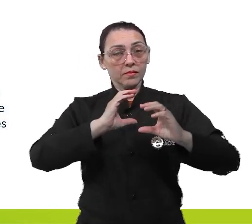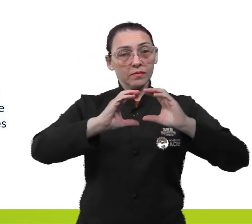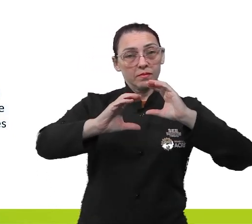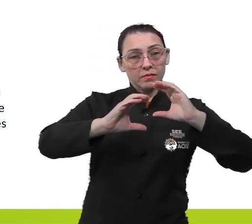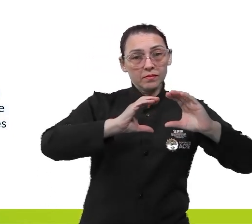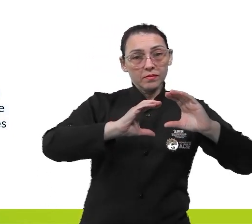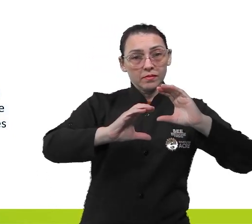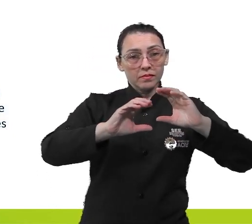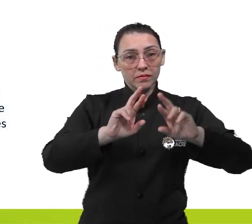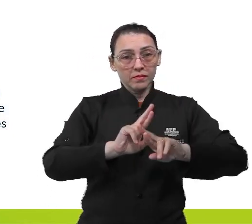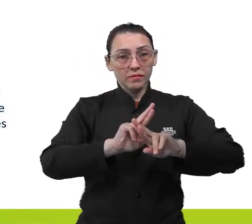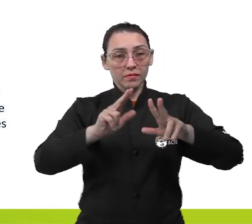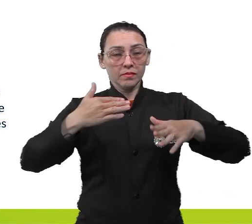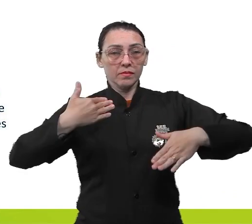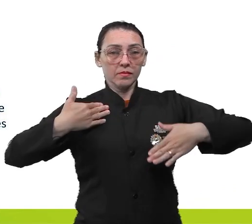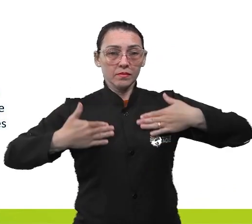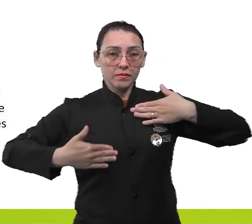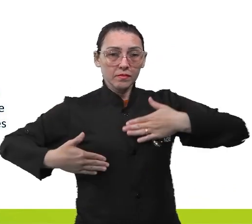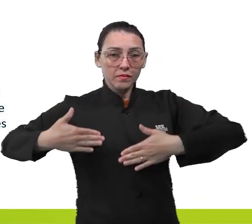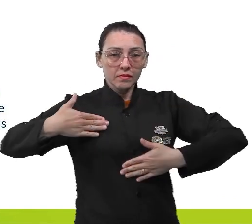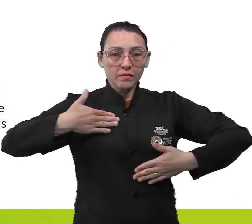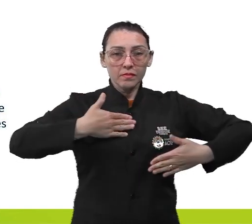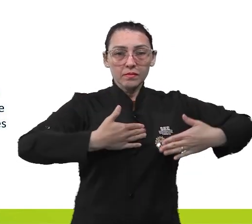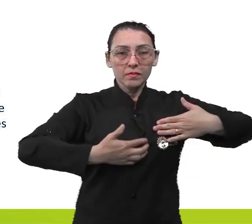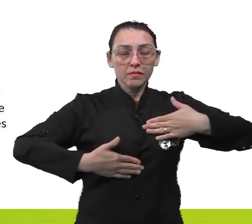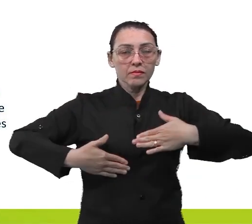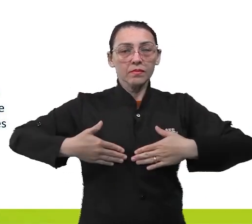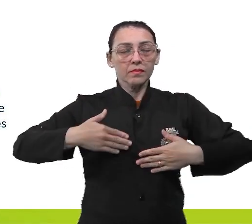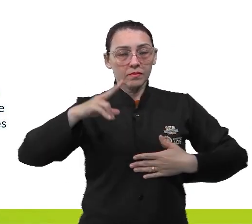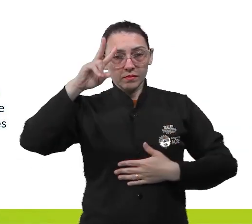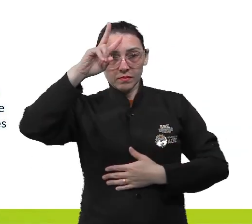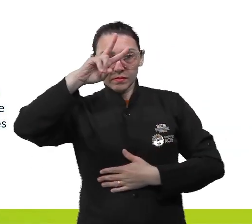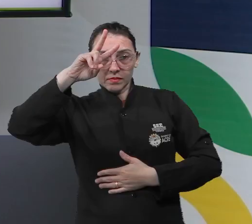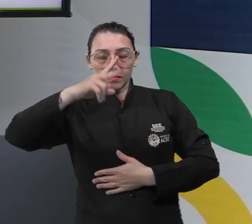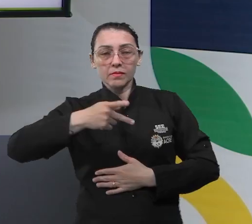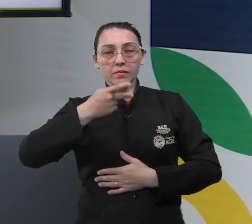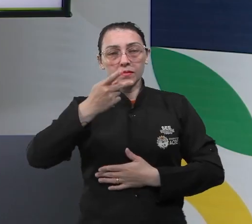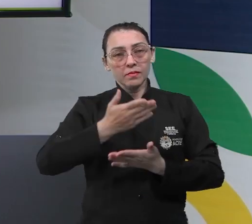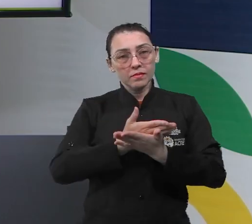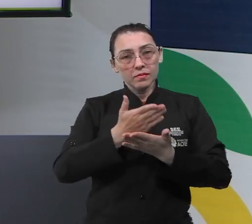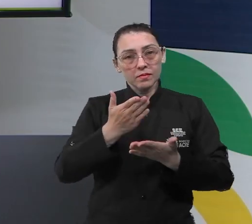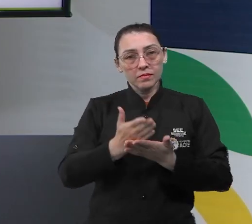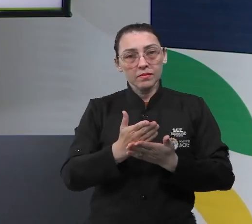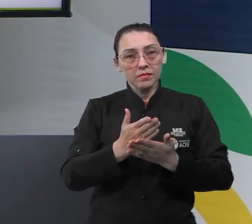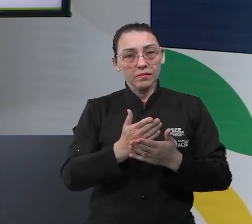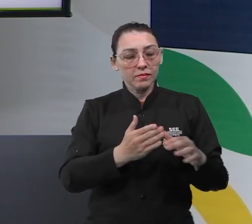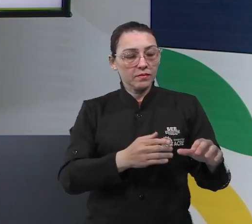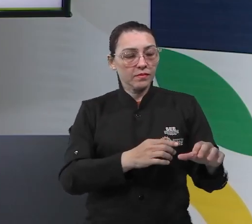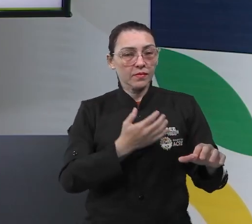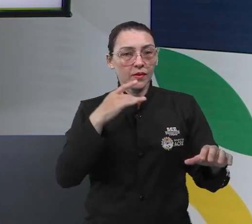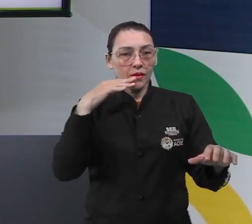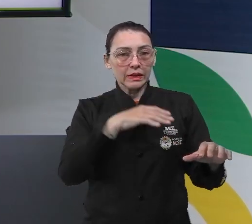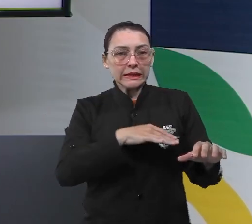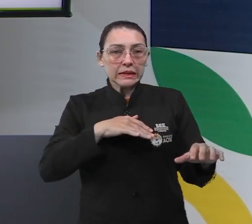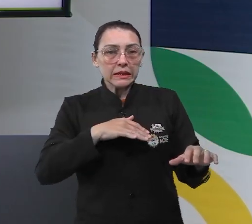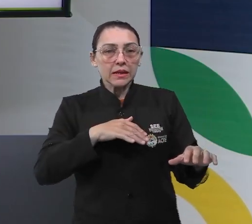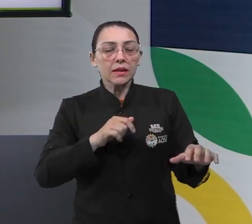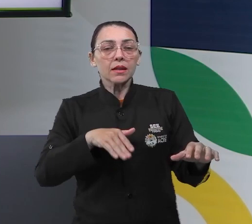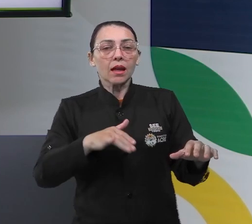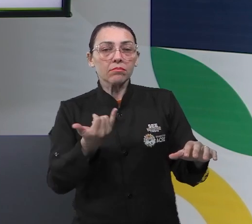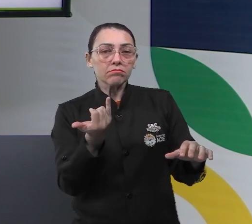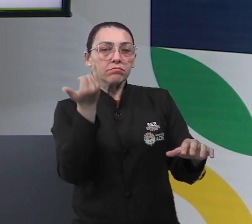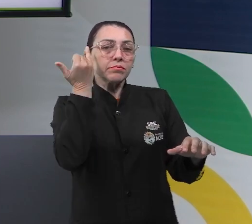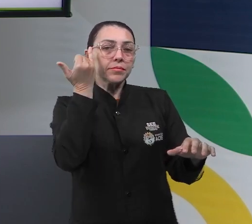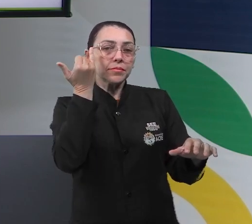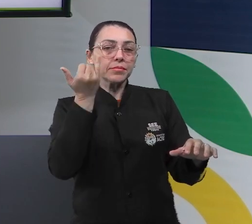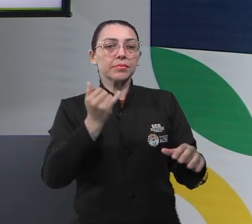comunicação entre as diferentes partes do corpo. Lembra que eu falei, quando uma pessoa trisca em algo quente, quem é que manda essa